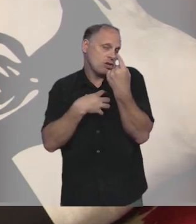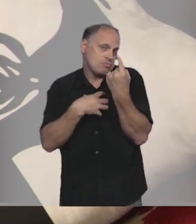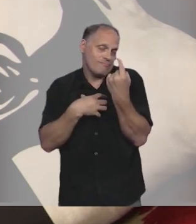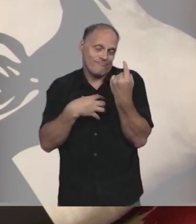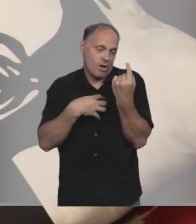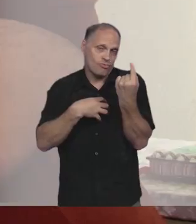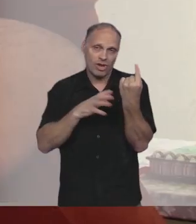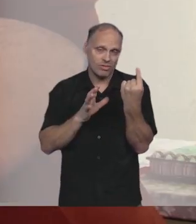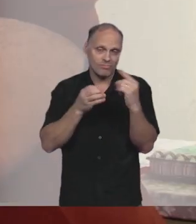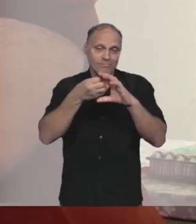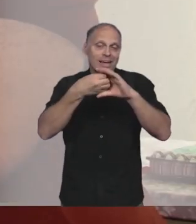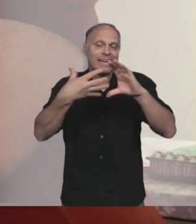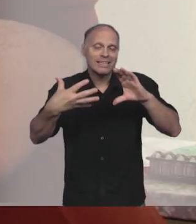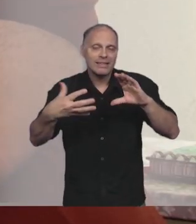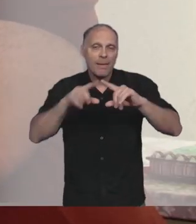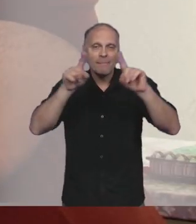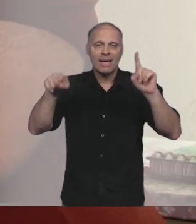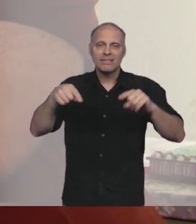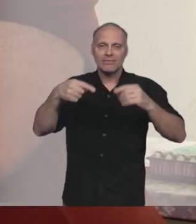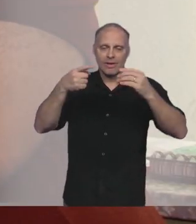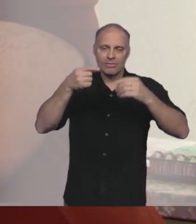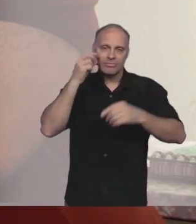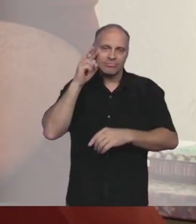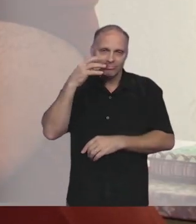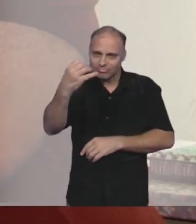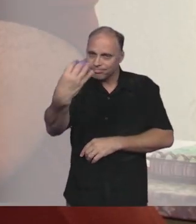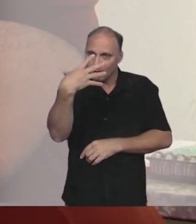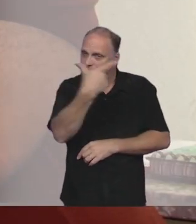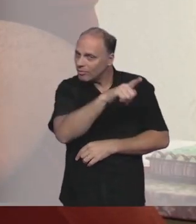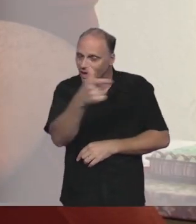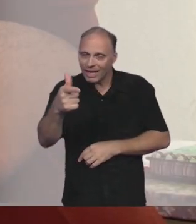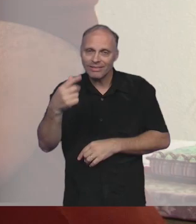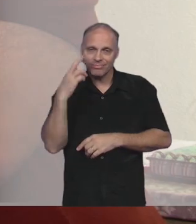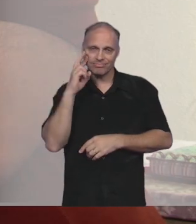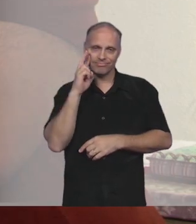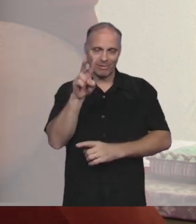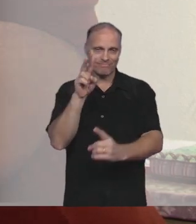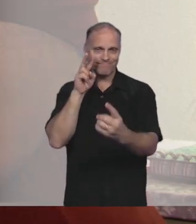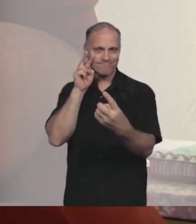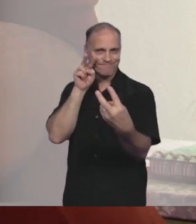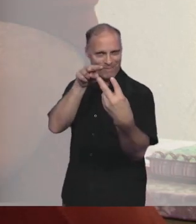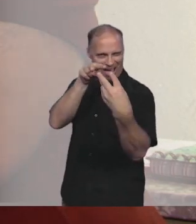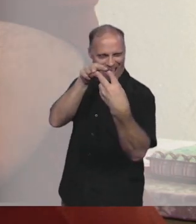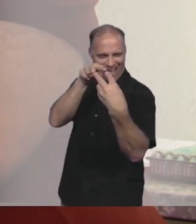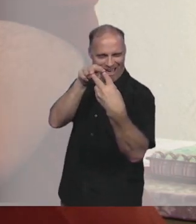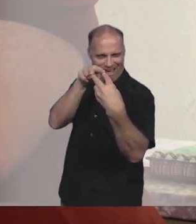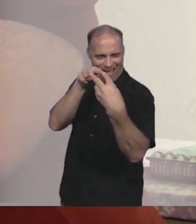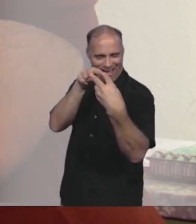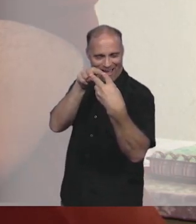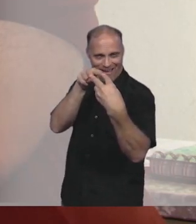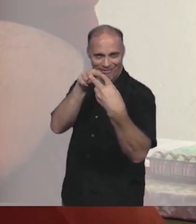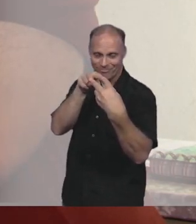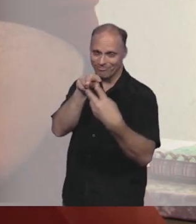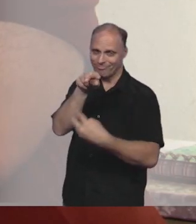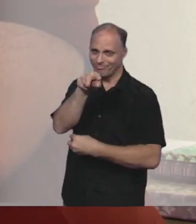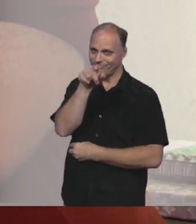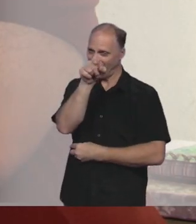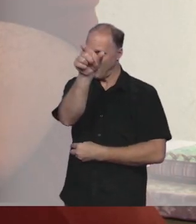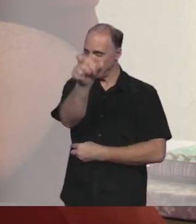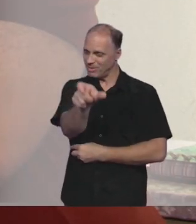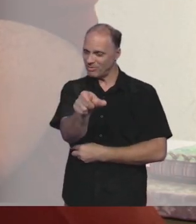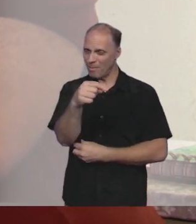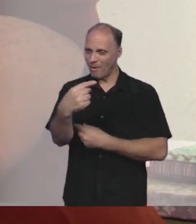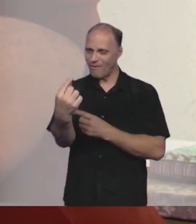forma. Mas quando tu enxerga os olhos de um espectador que seja, aquele espectador pode